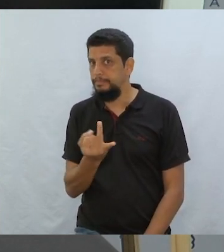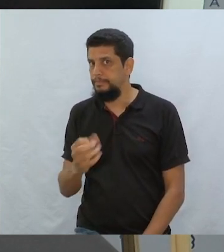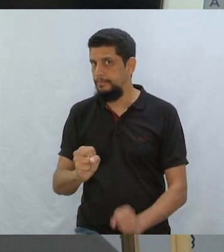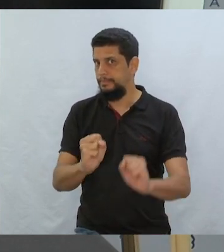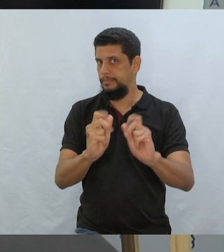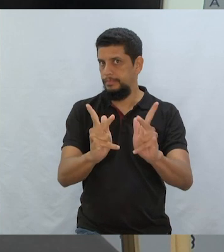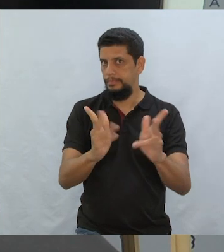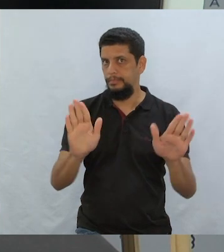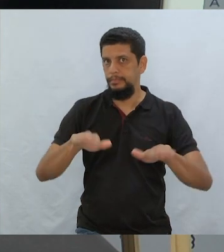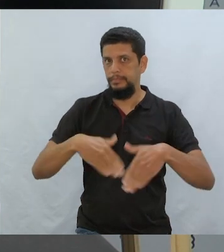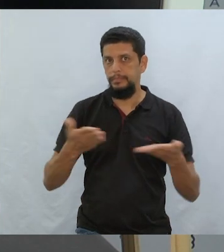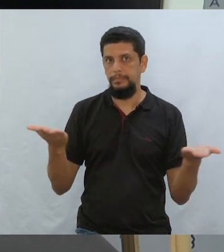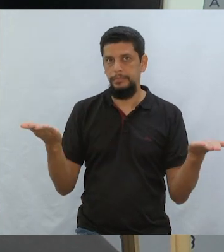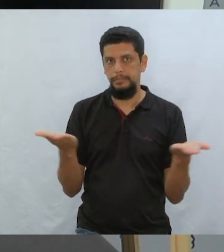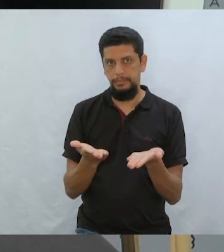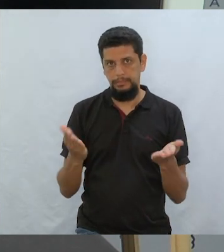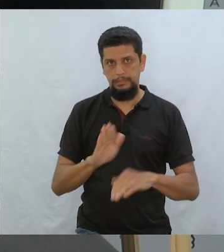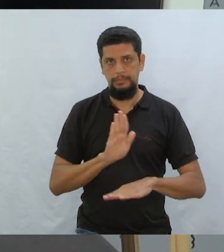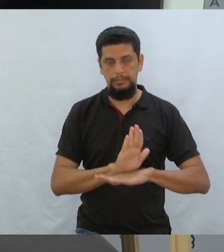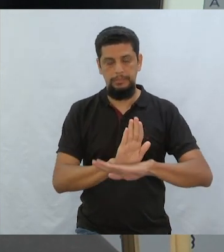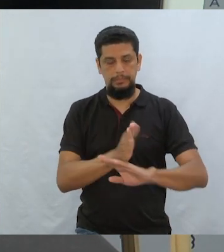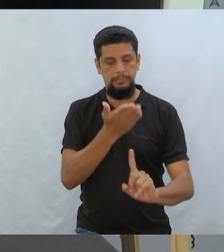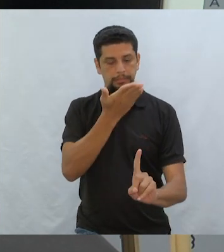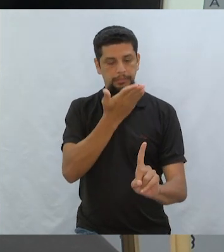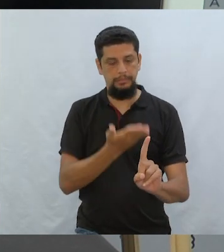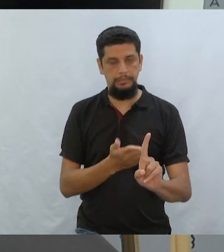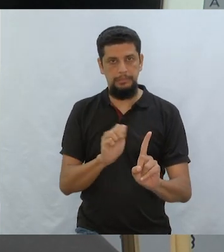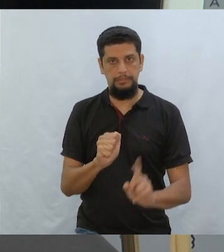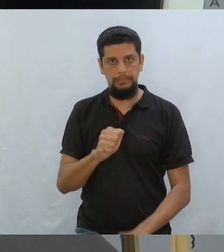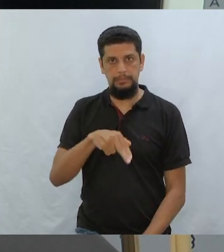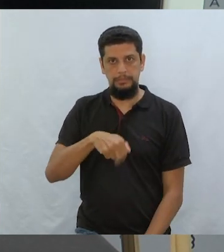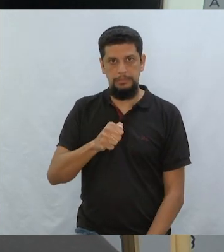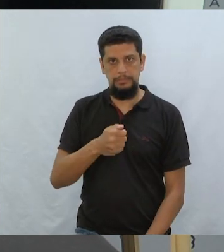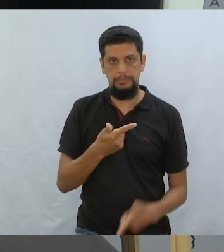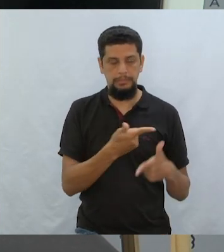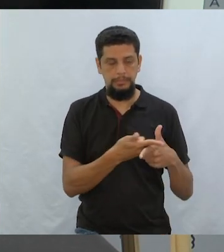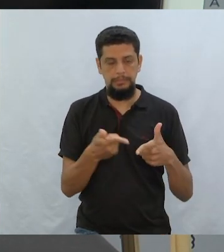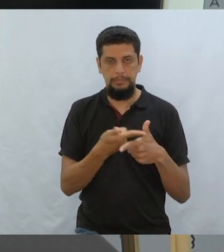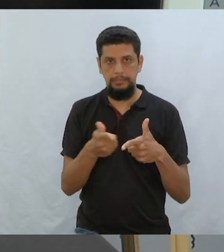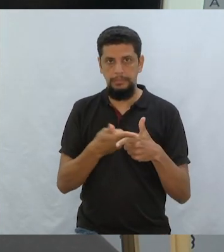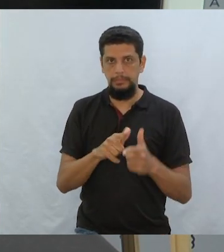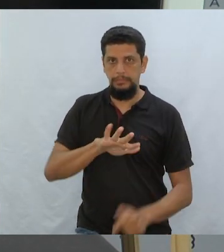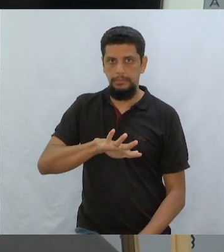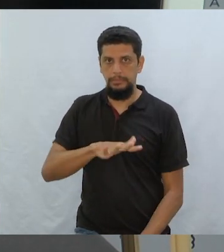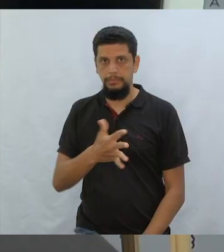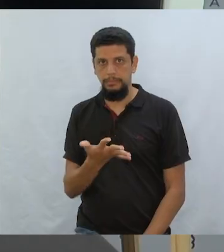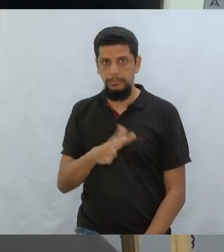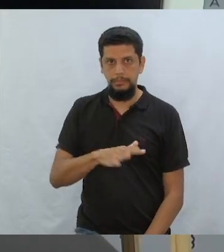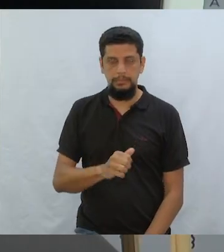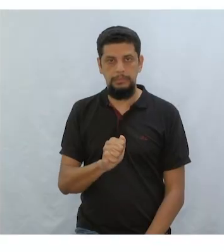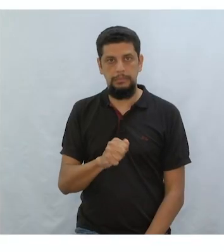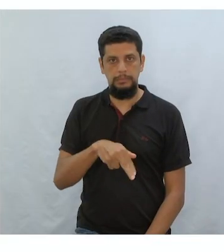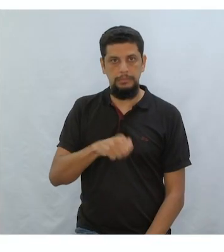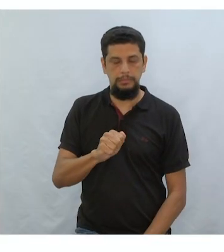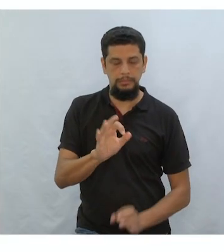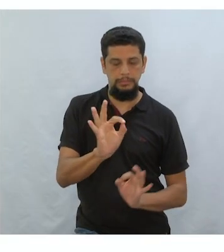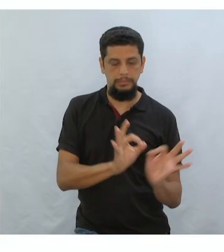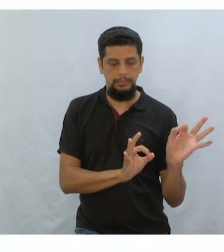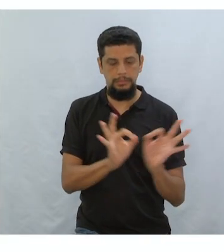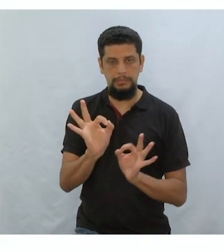ok? Então, agora a gente vai ajudar a Ana com um problema de estimativa. A Ana